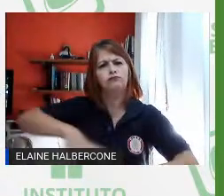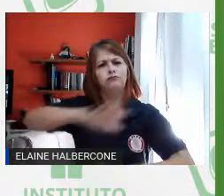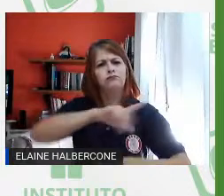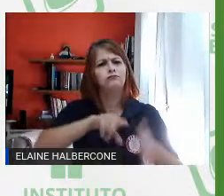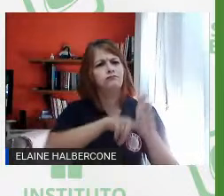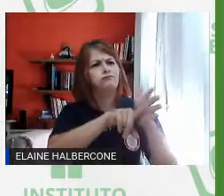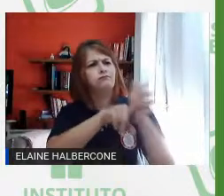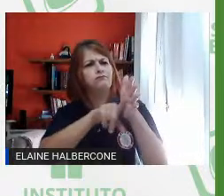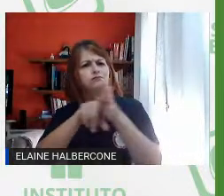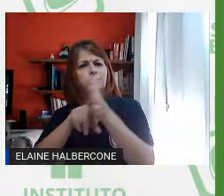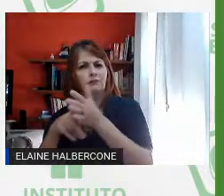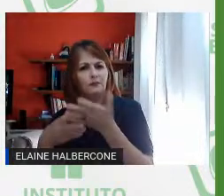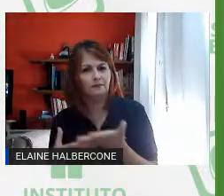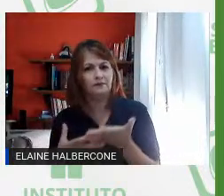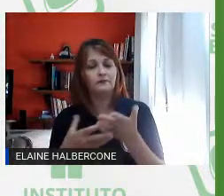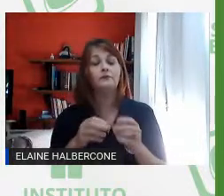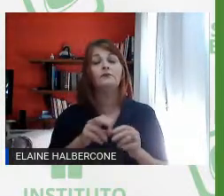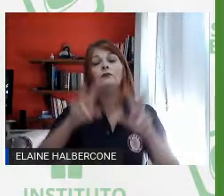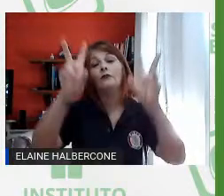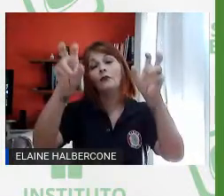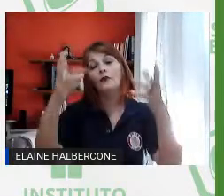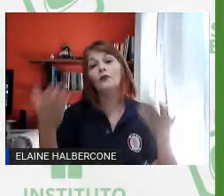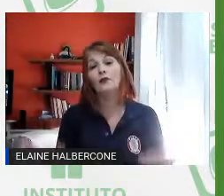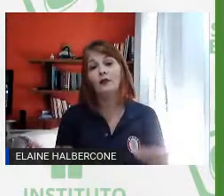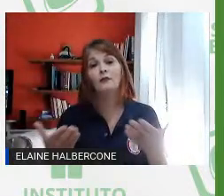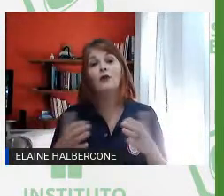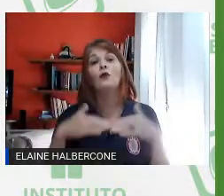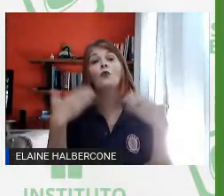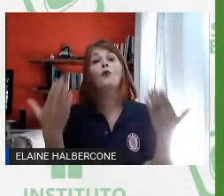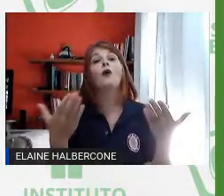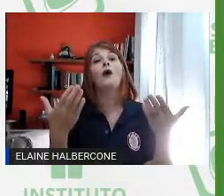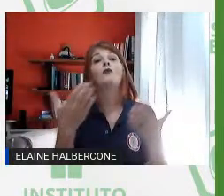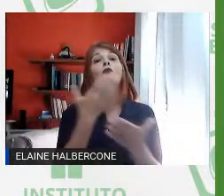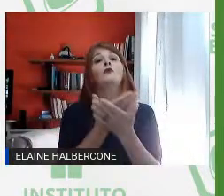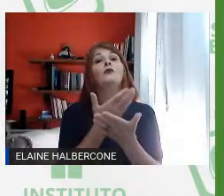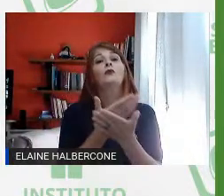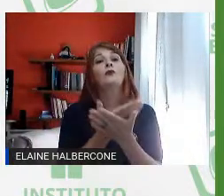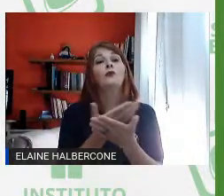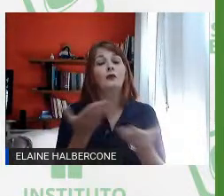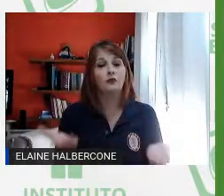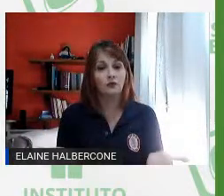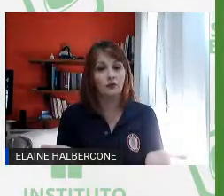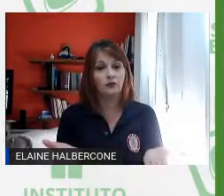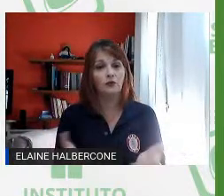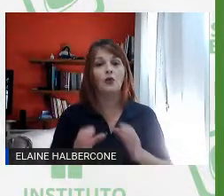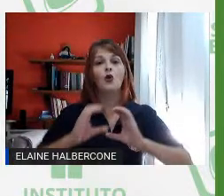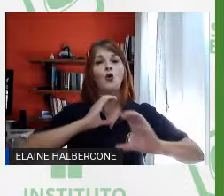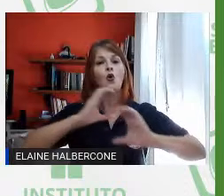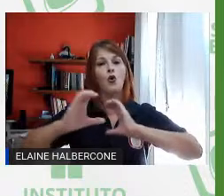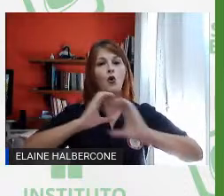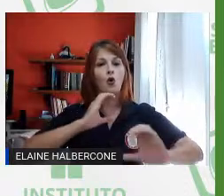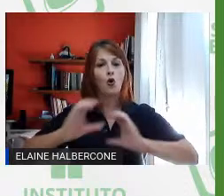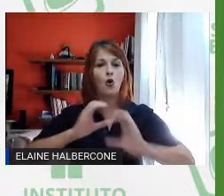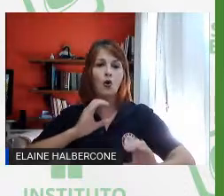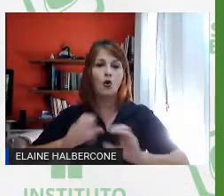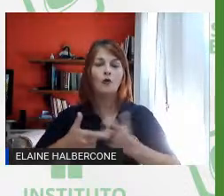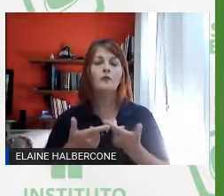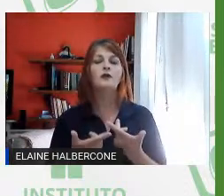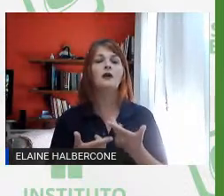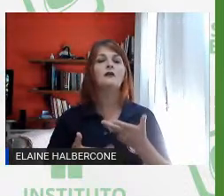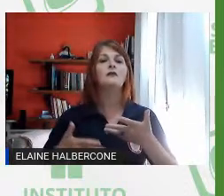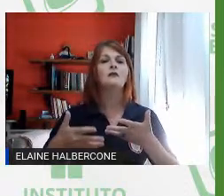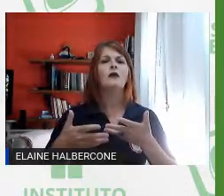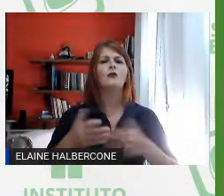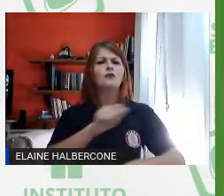investigação sobre a questão em qual estamos estudando. A comunicação entre os próprios estudantes, quando